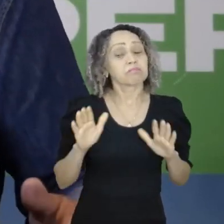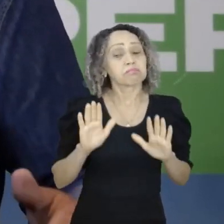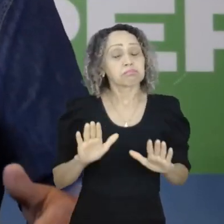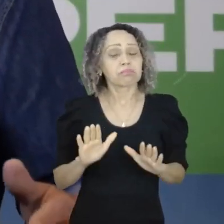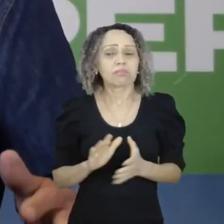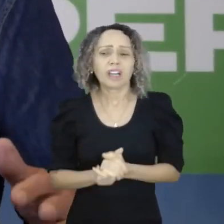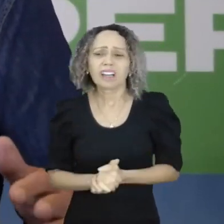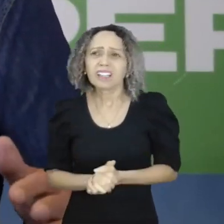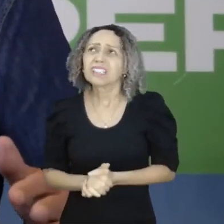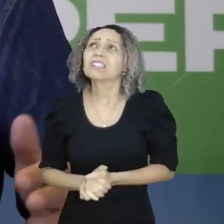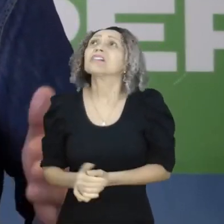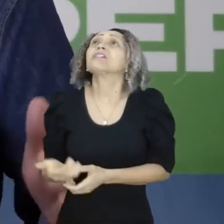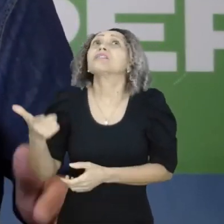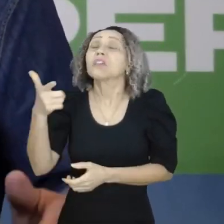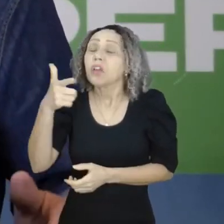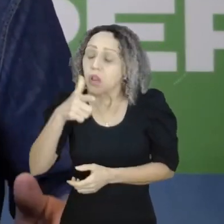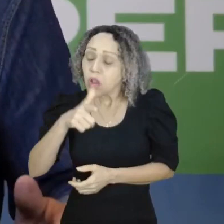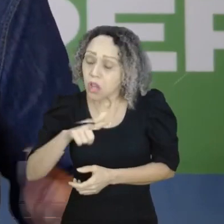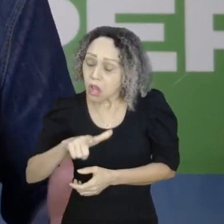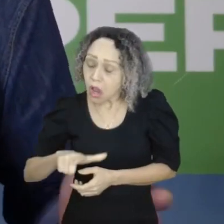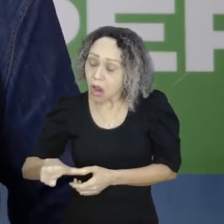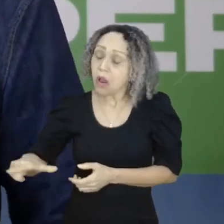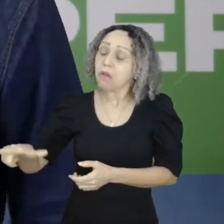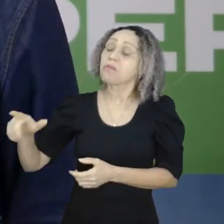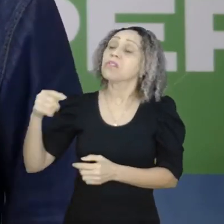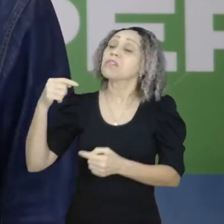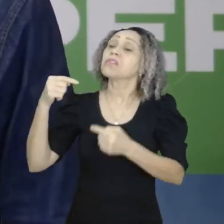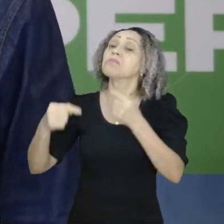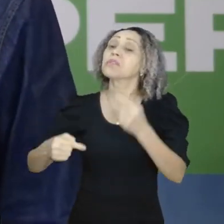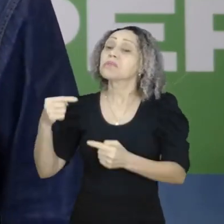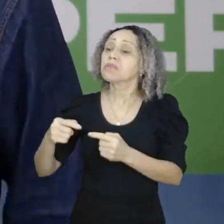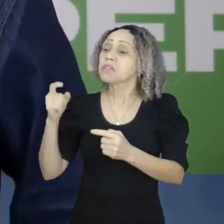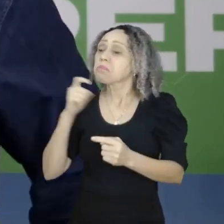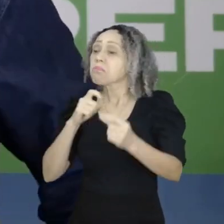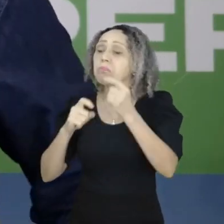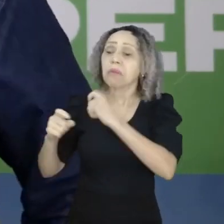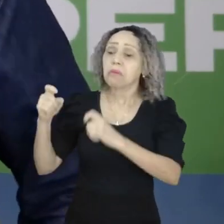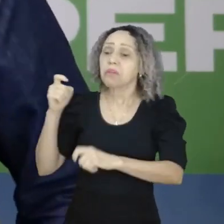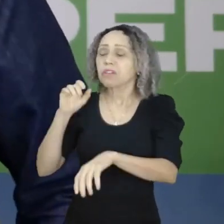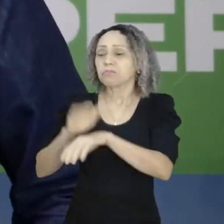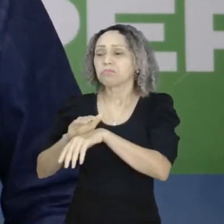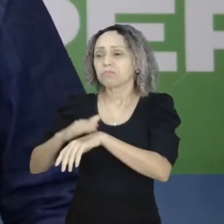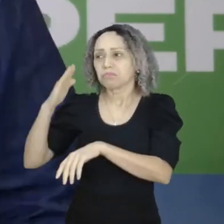uma presepada do presidente da República contando mentira.